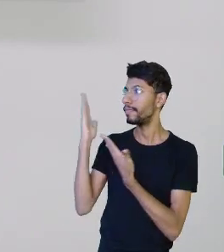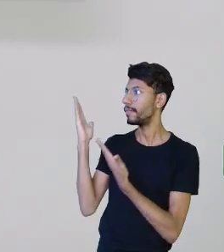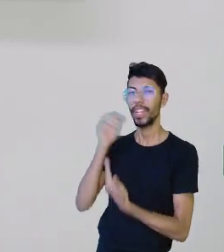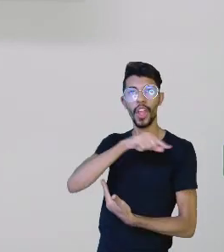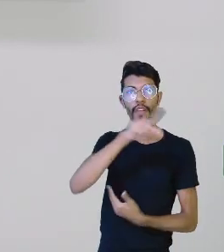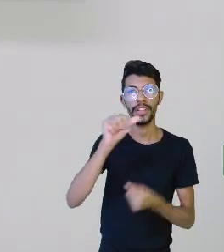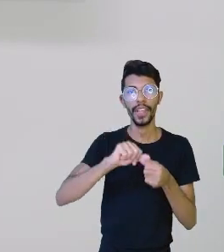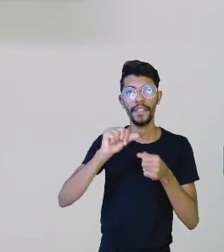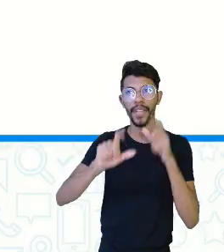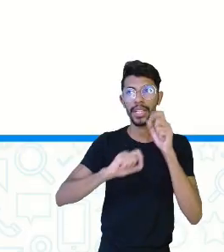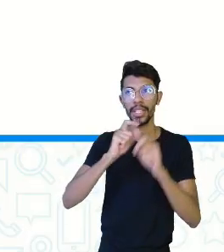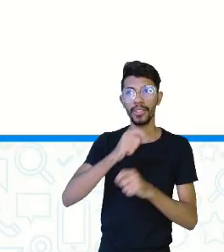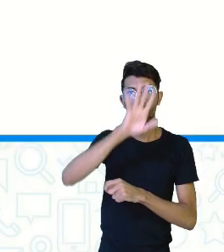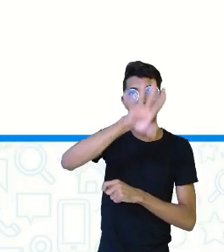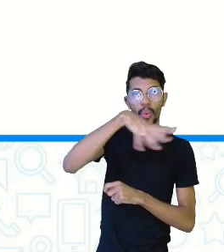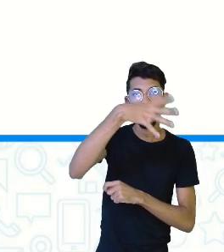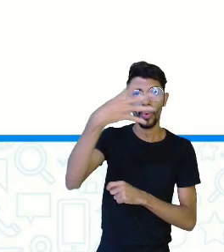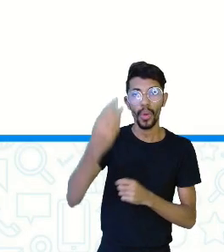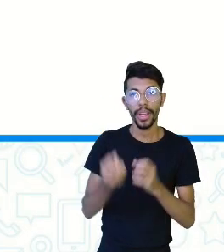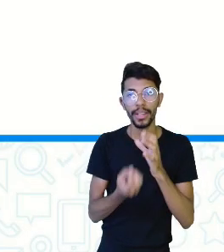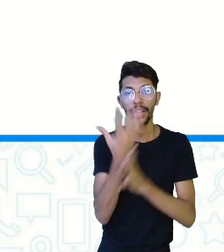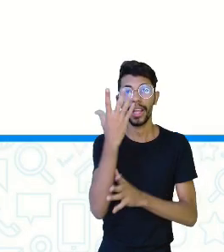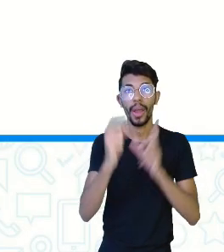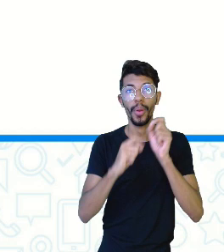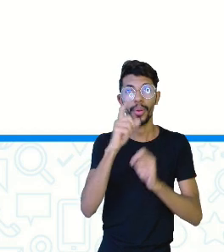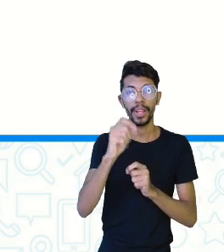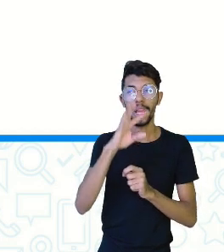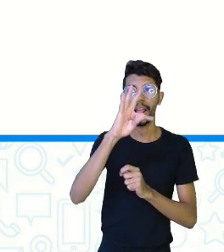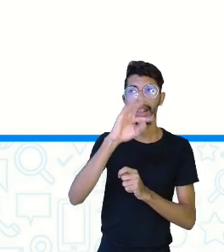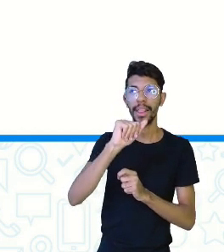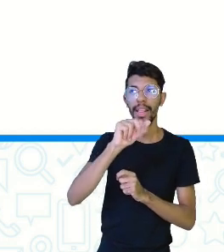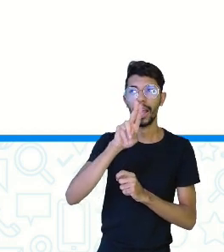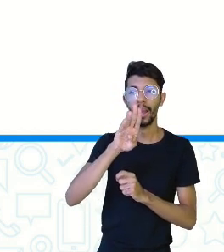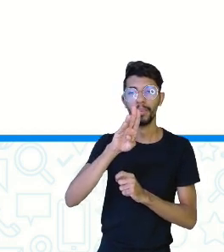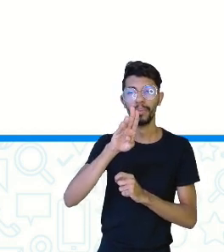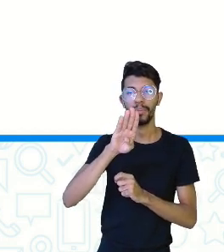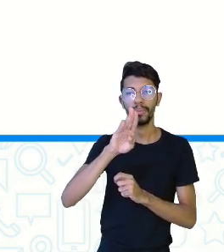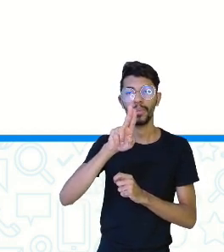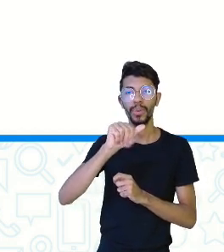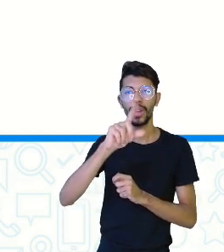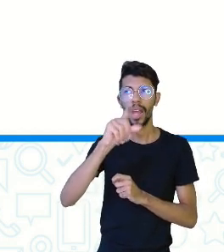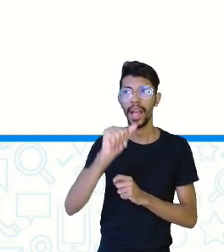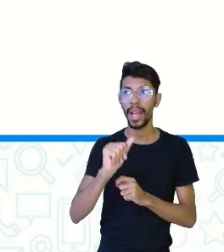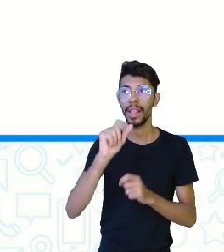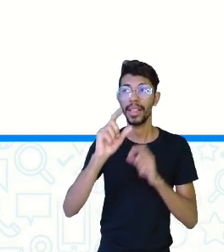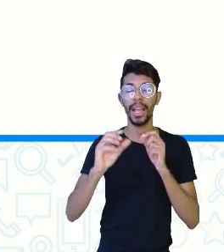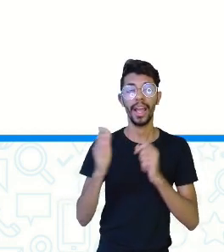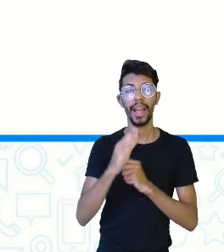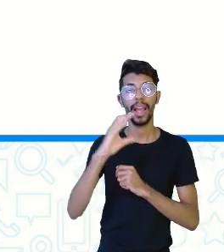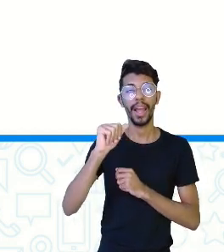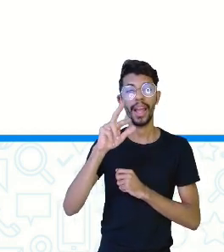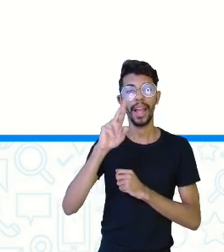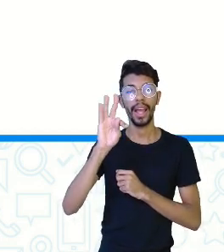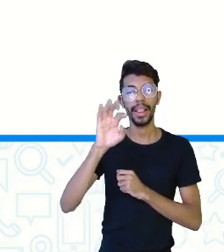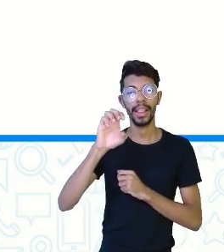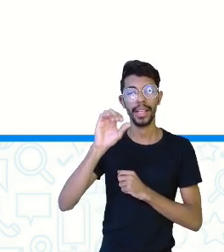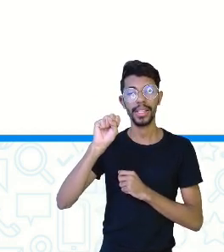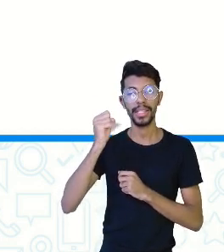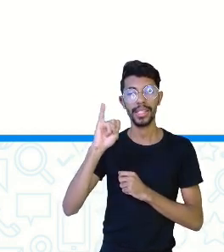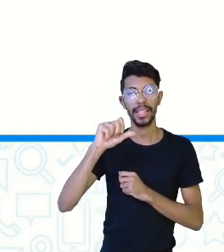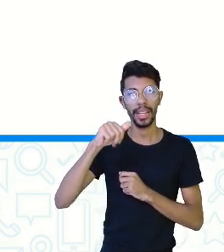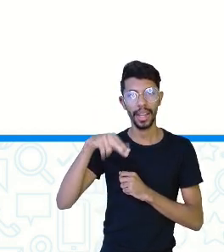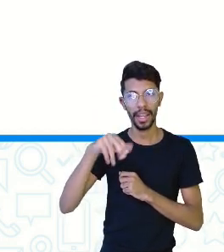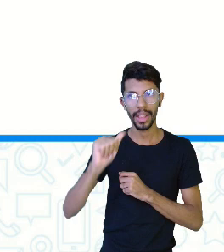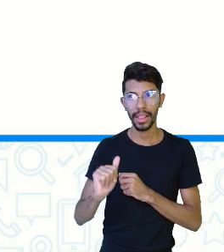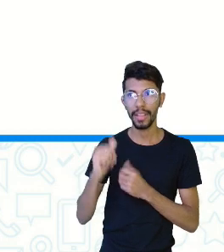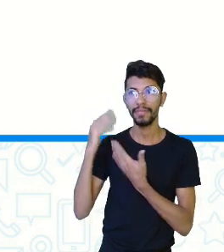uma tabuada cartesiana. E com essa tabuada, hoje nós vamos fazer um joguinho. Isso mesmo, nosso